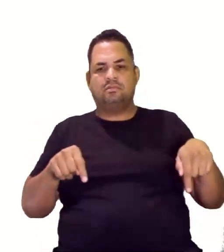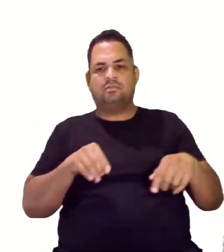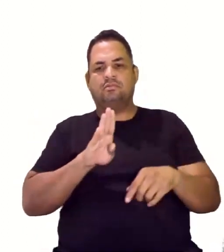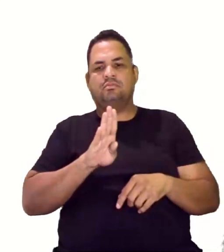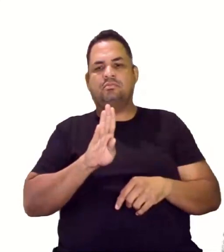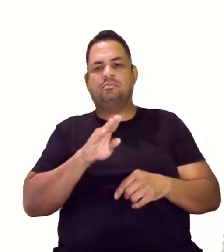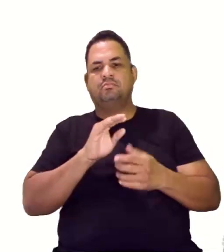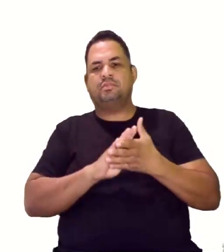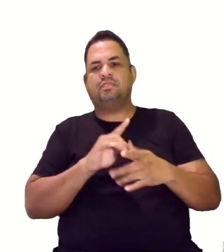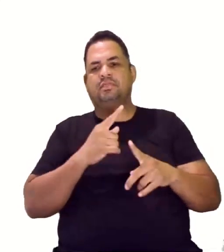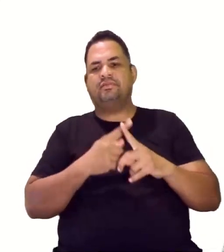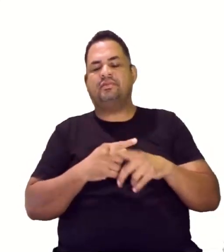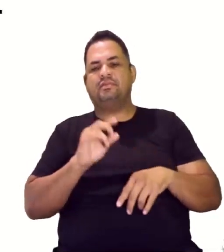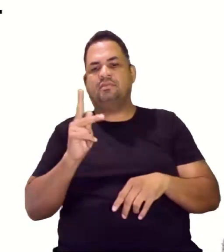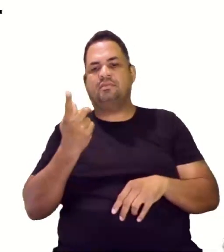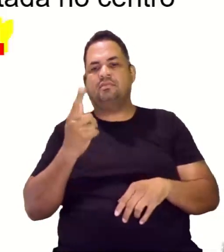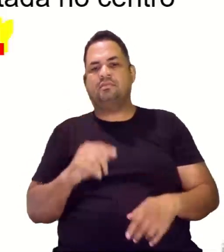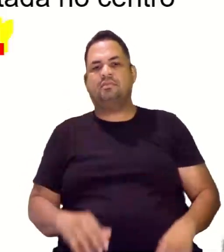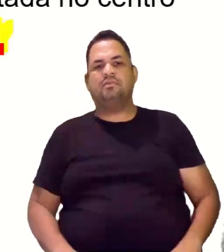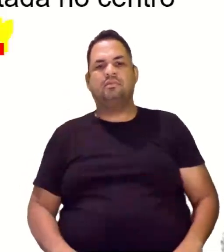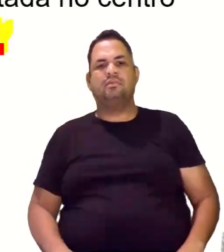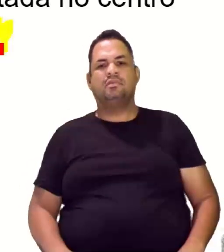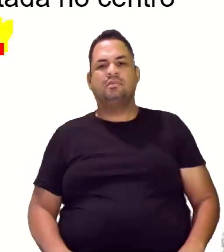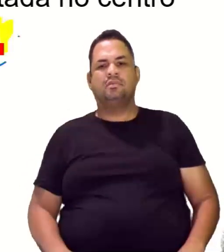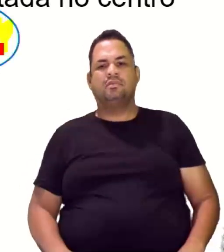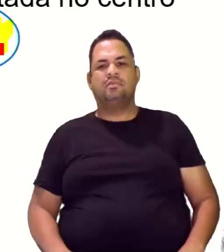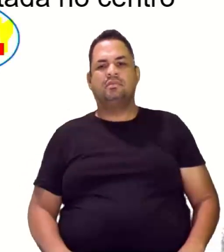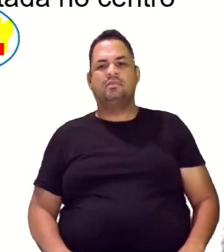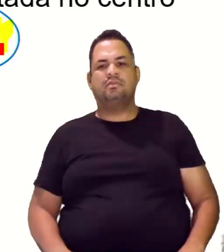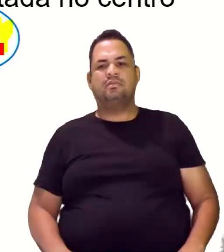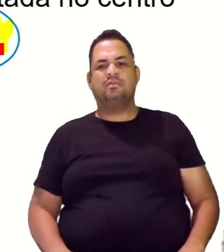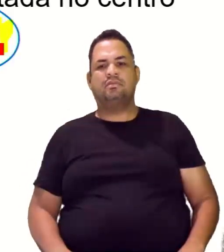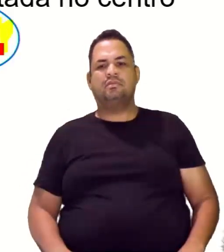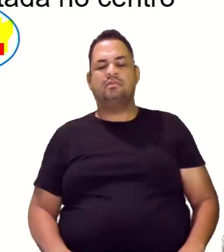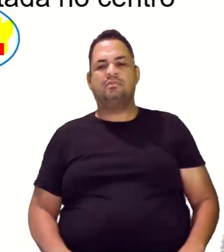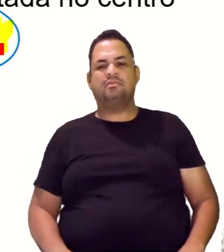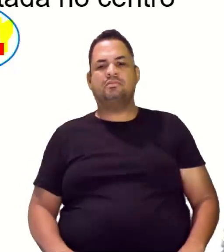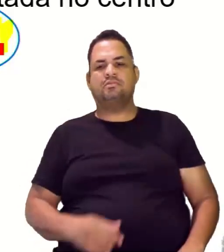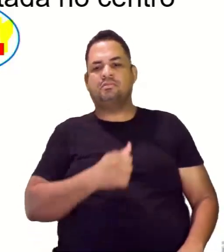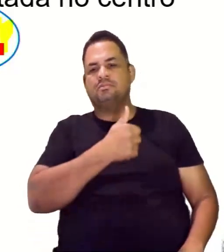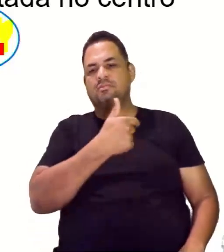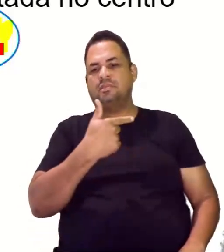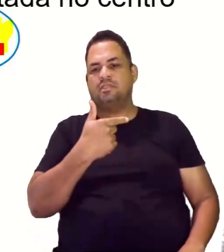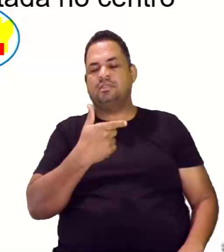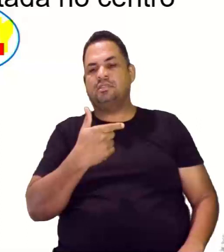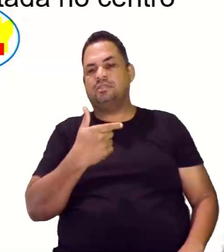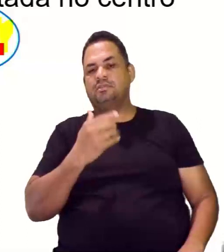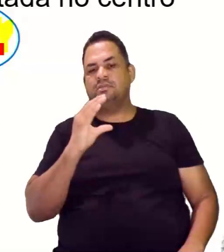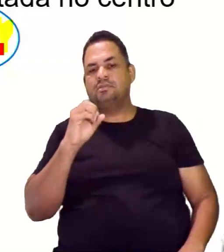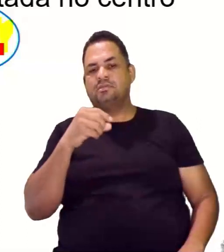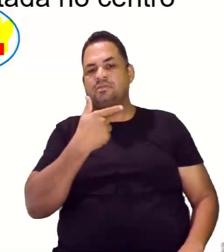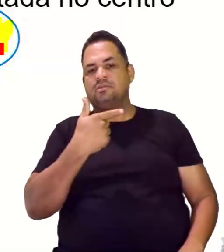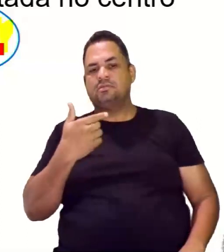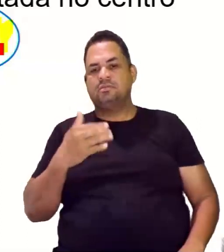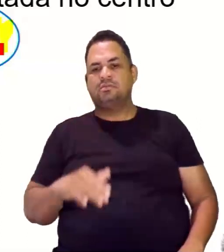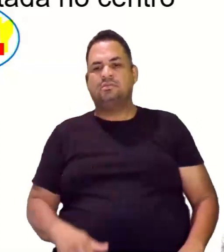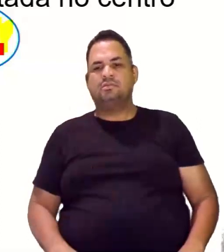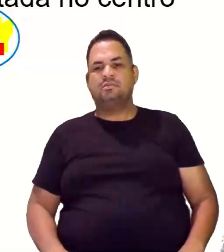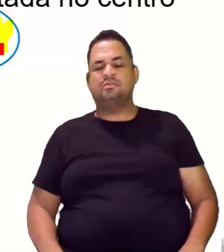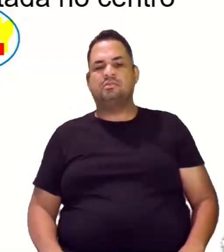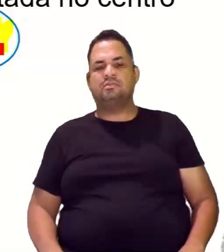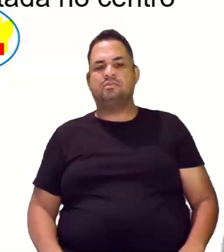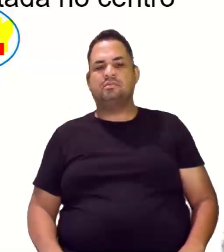base vezes altura, só que agora do nosso tamanhozinho aqui, ó, de 10 por 20. Eu vou fazer 10 vezes